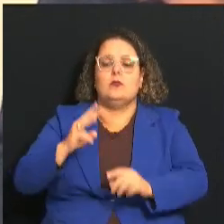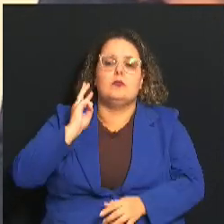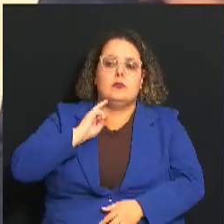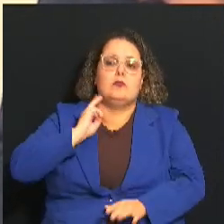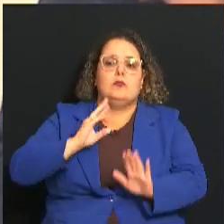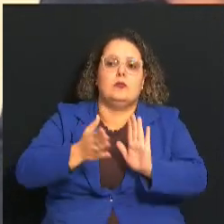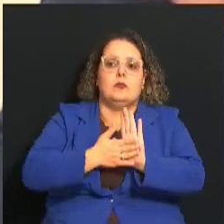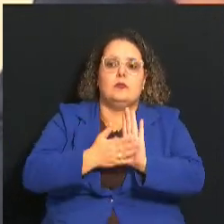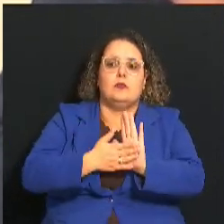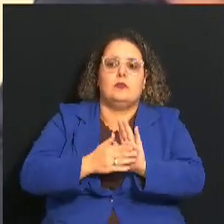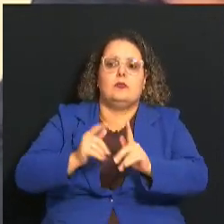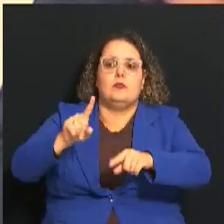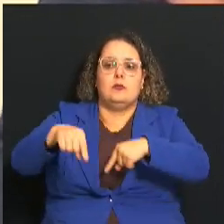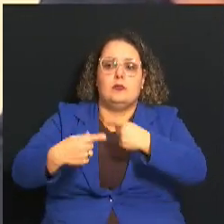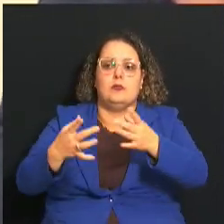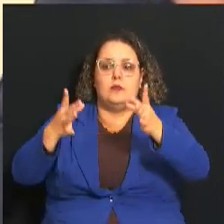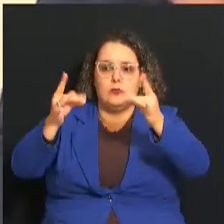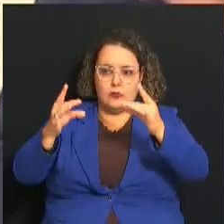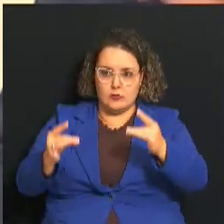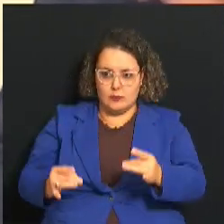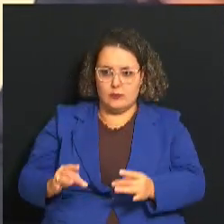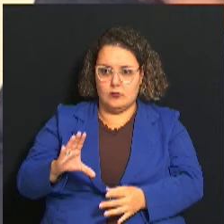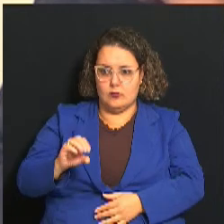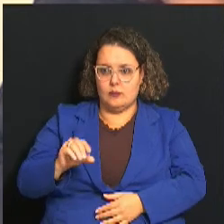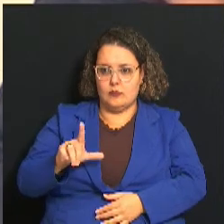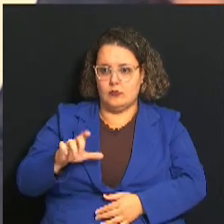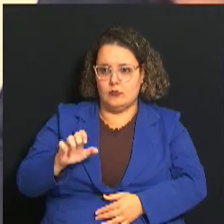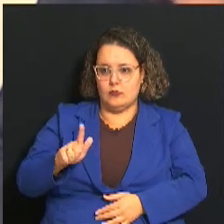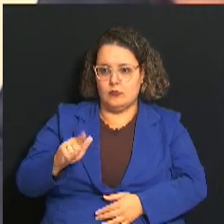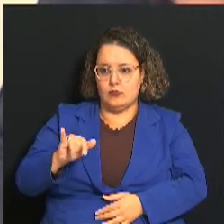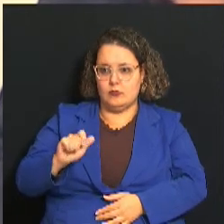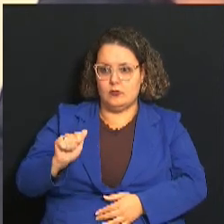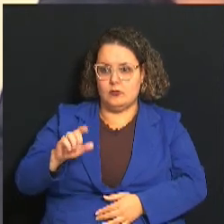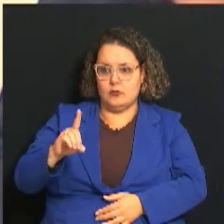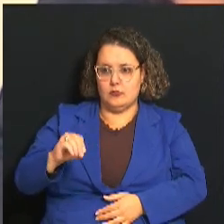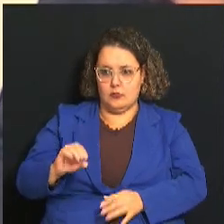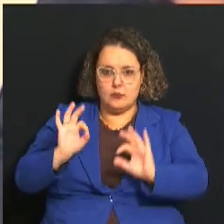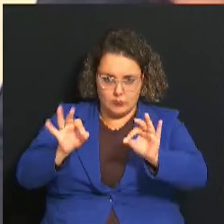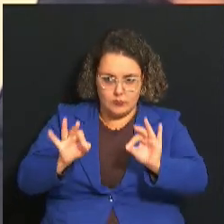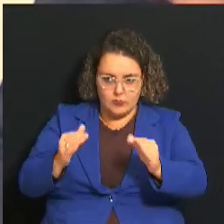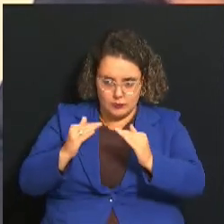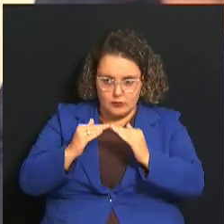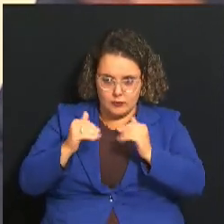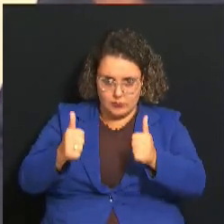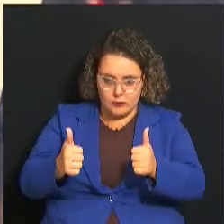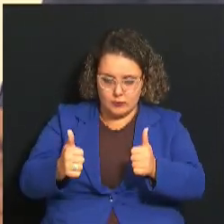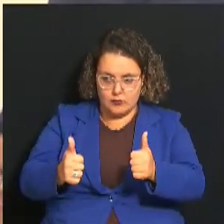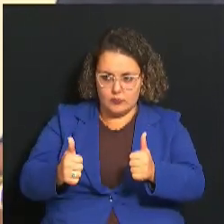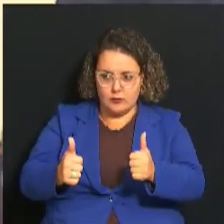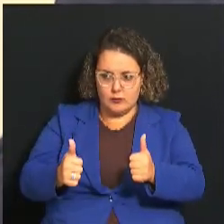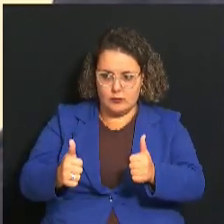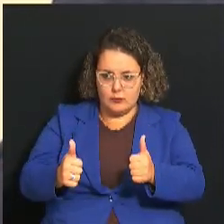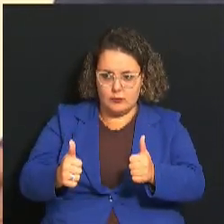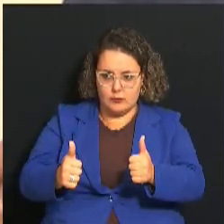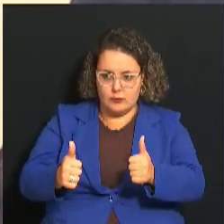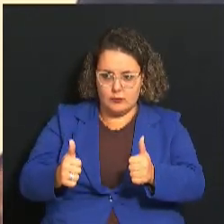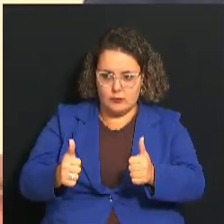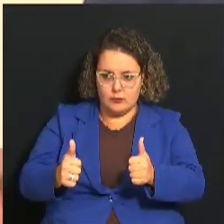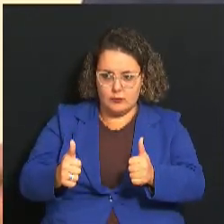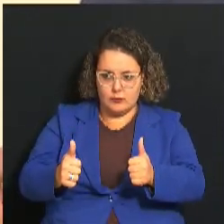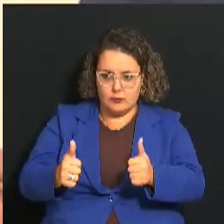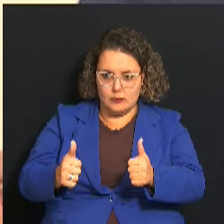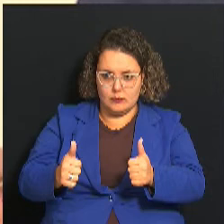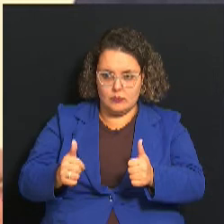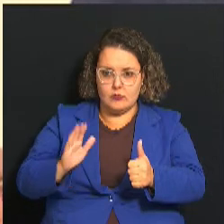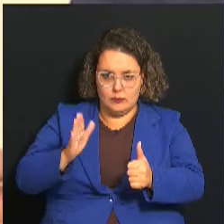outros temas de interesse do colegiado. Ok? Perfeito. Tá. Então, a gente já consegue aprovar